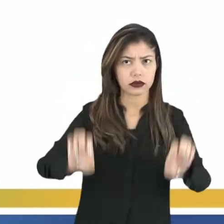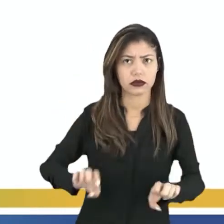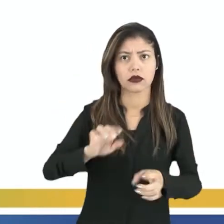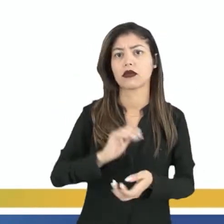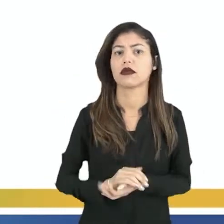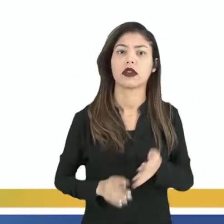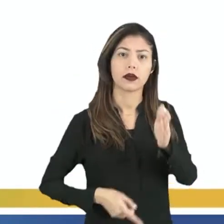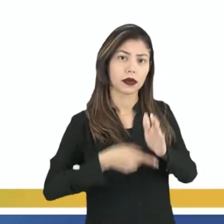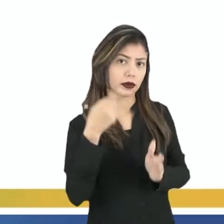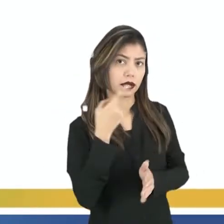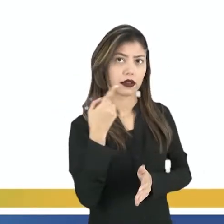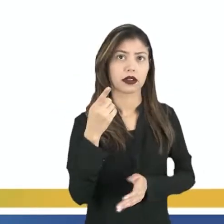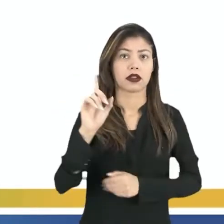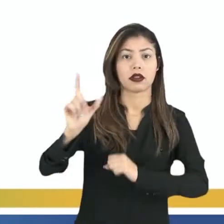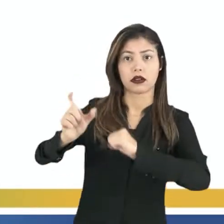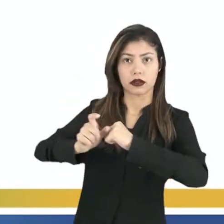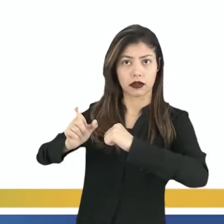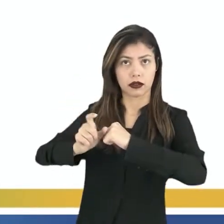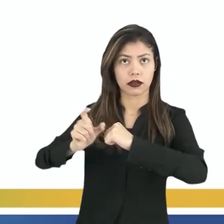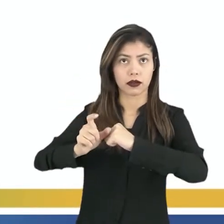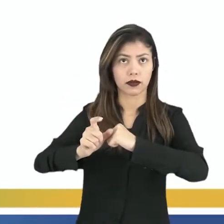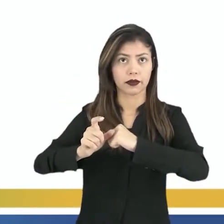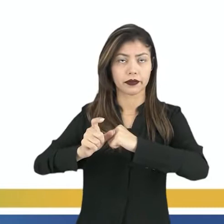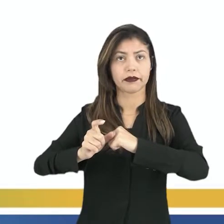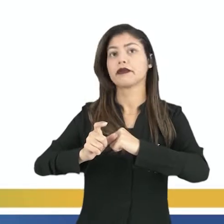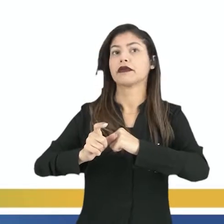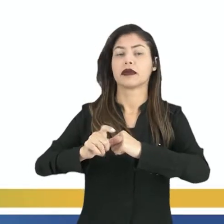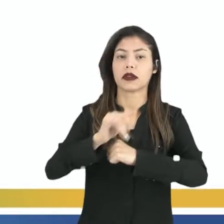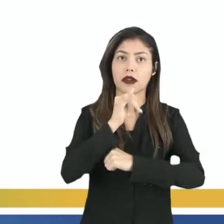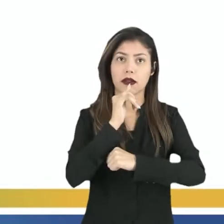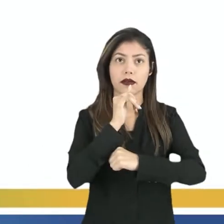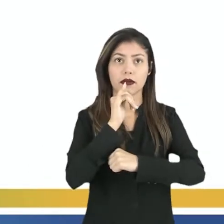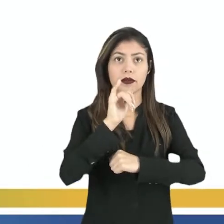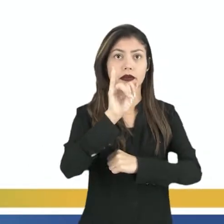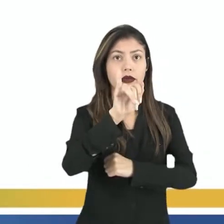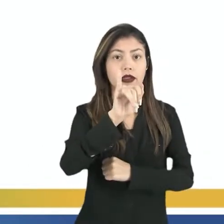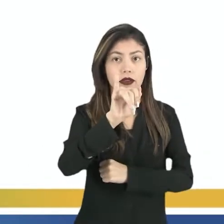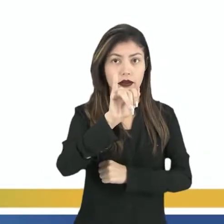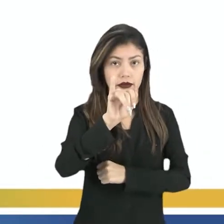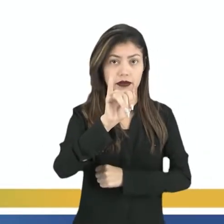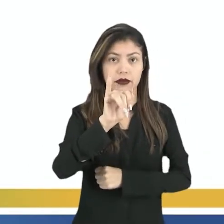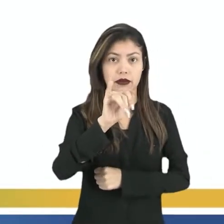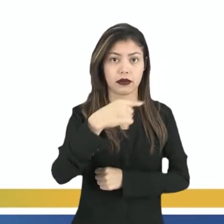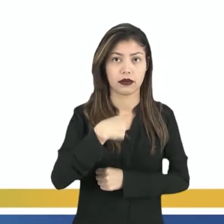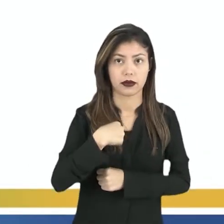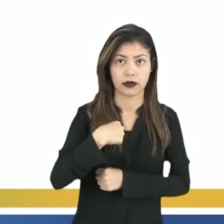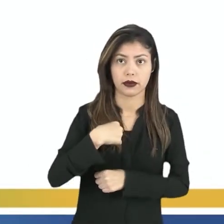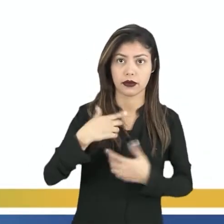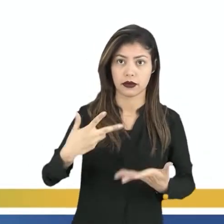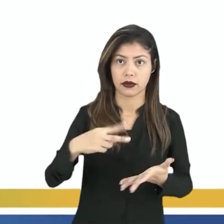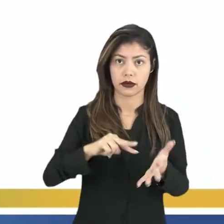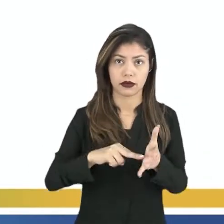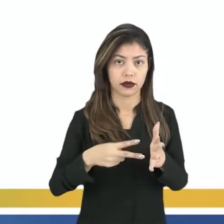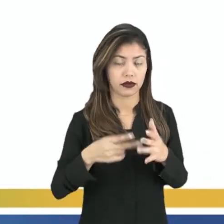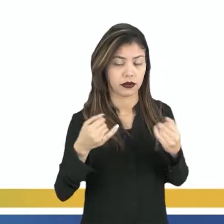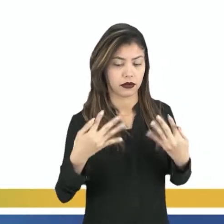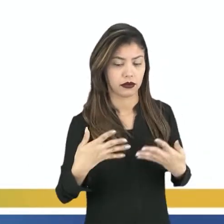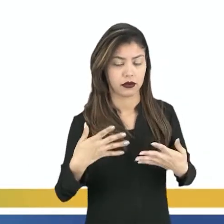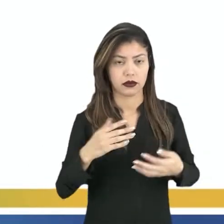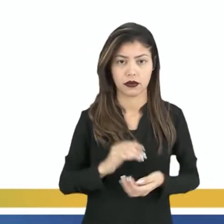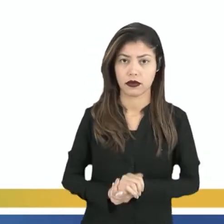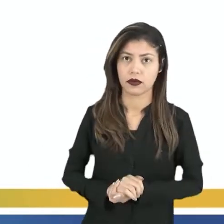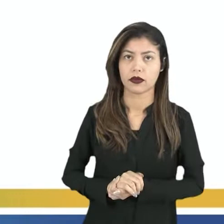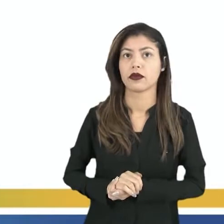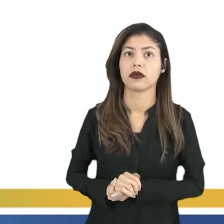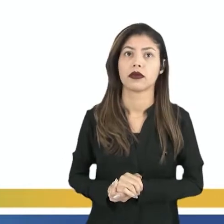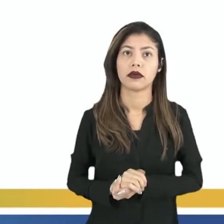Então, a primeira que era sujeito, eu tenho lá na frase de exemplo o I, que significa eu, ou seja, o sujeito, né? O verbo